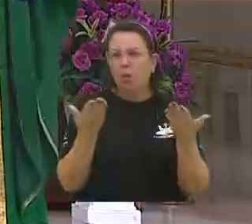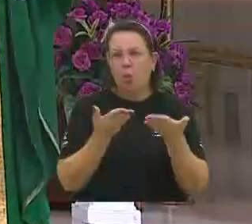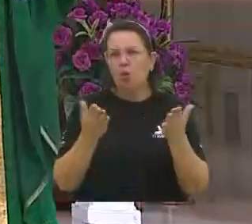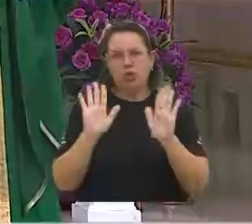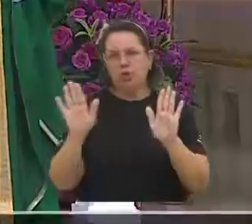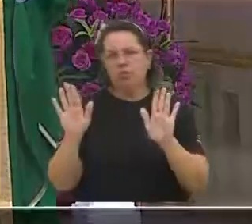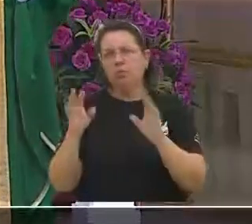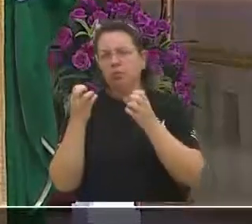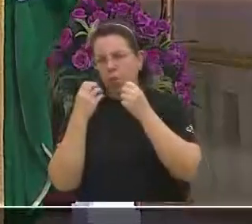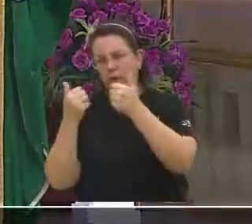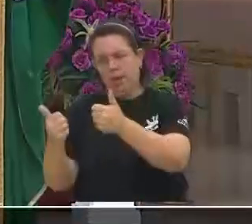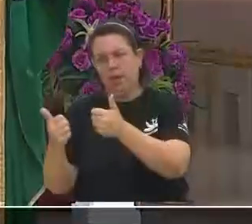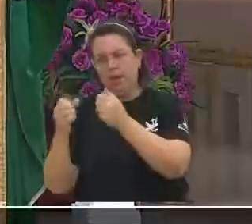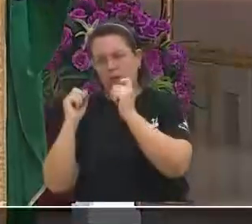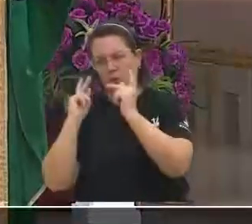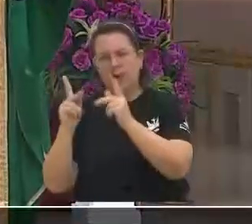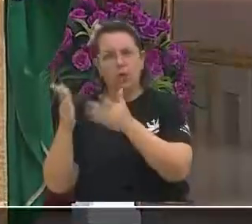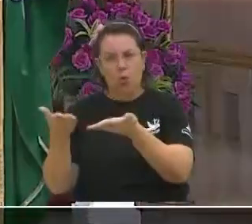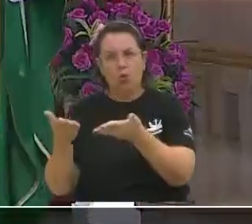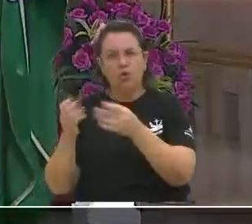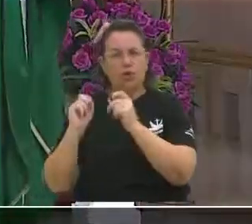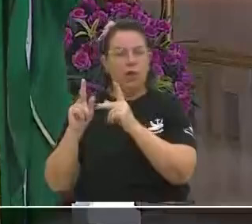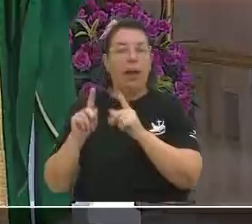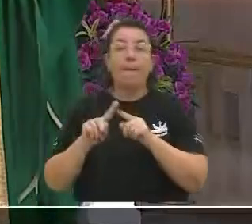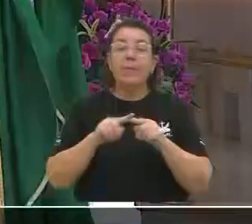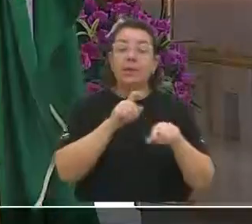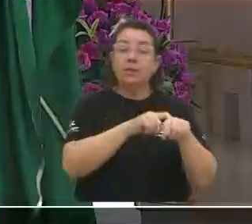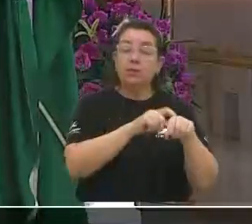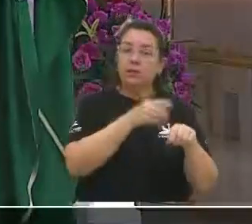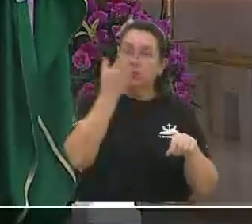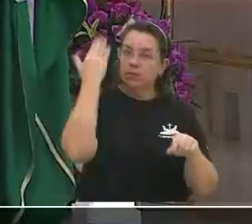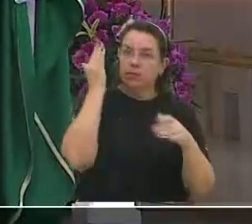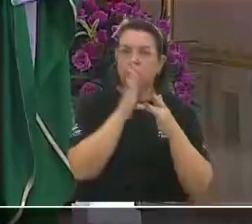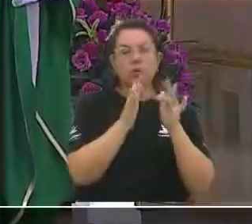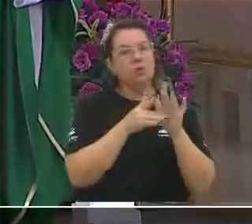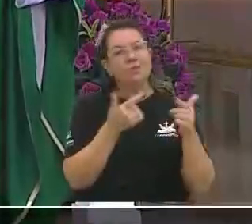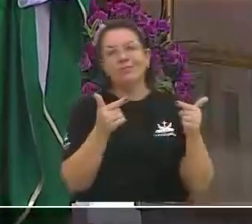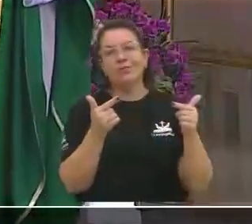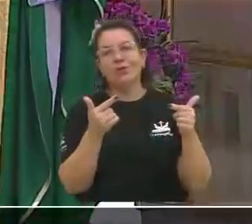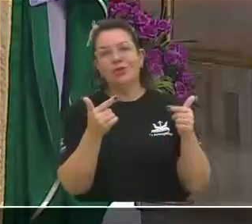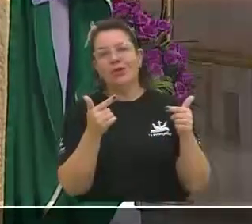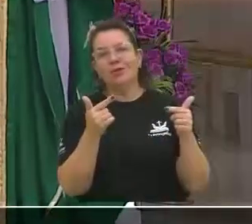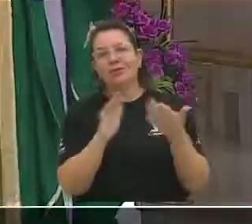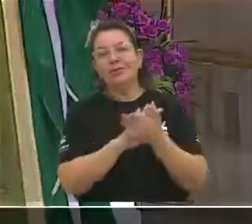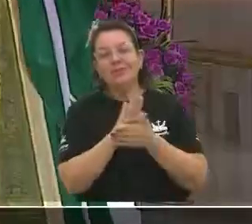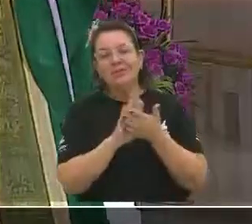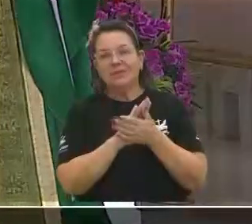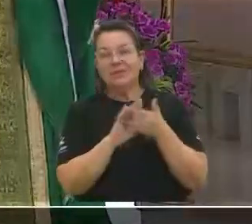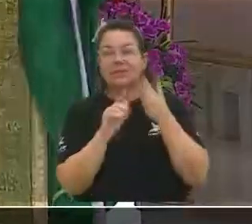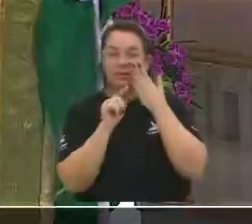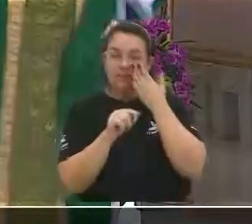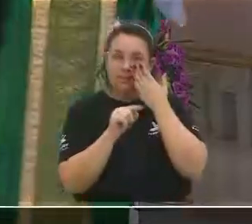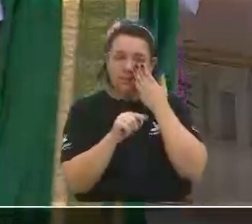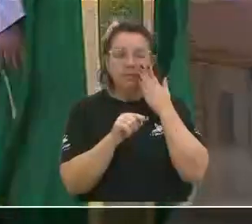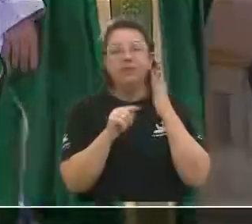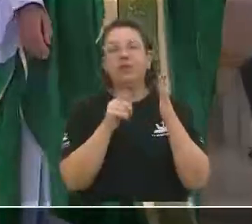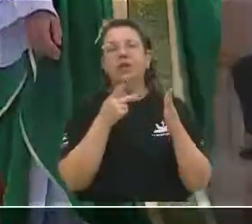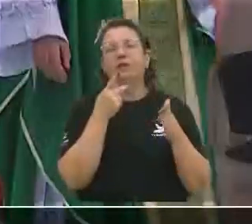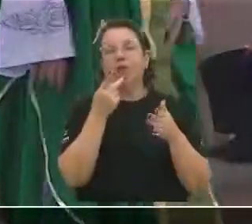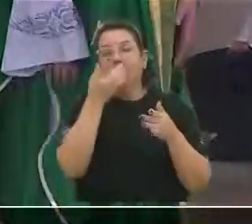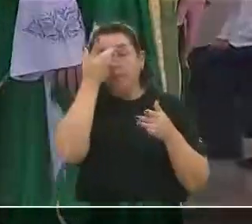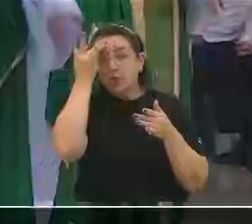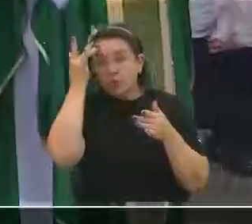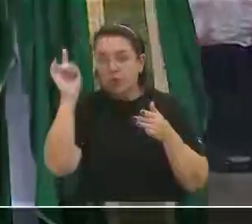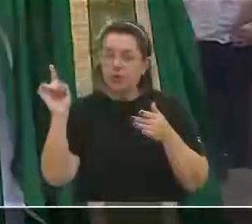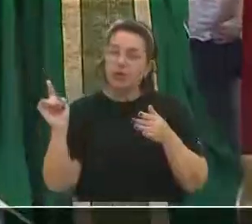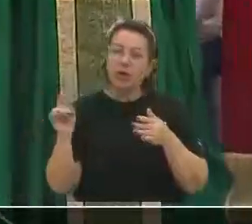sempre tem uma conveniência mas do tempo de Nosso Senhor não e Ele conta um fato de alguém que vai